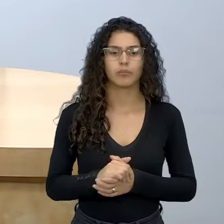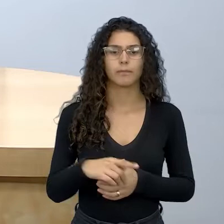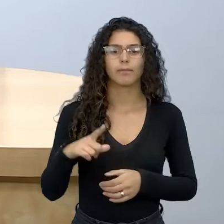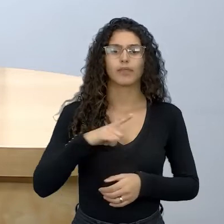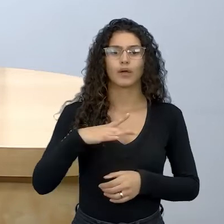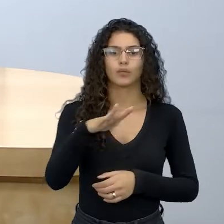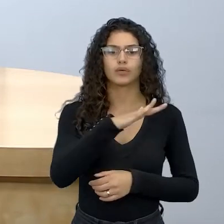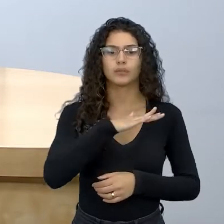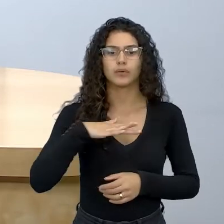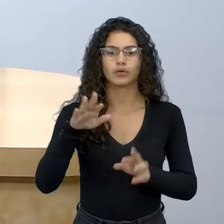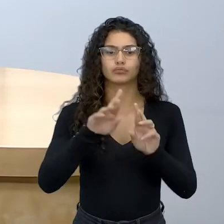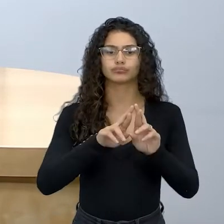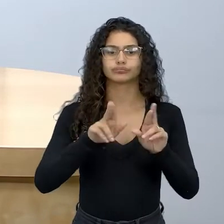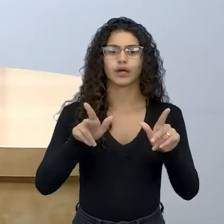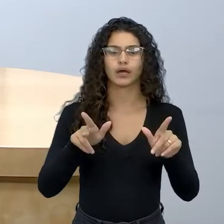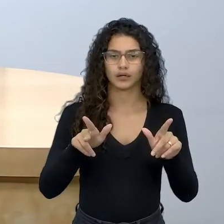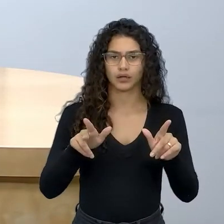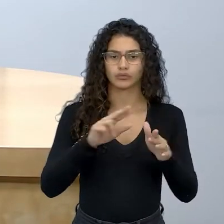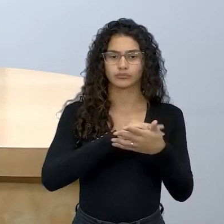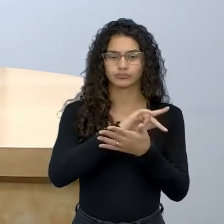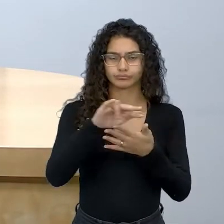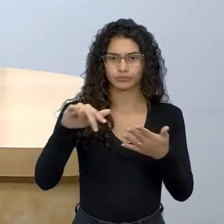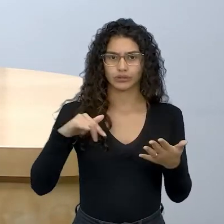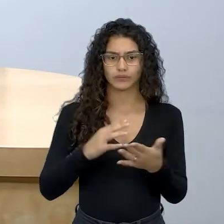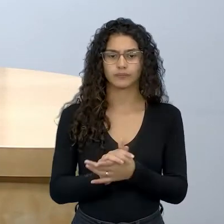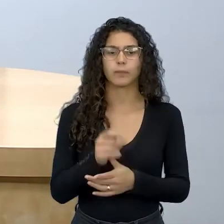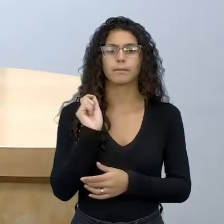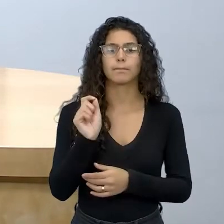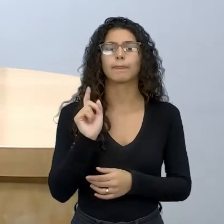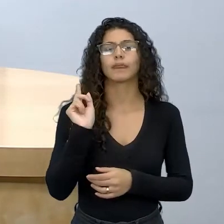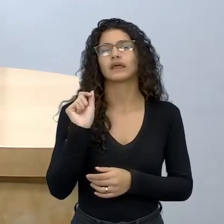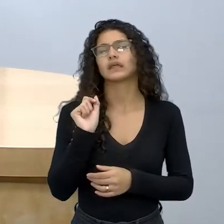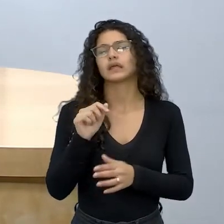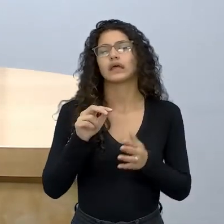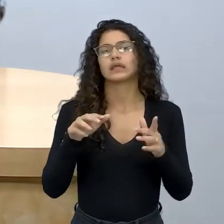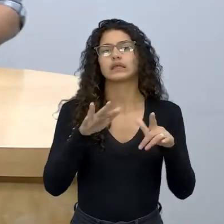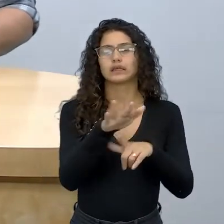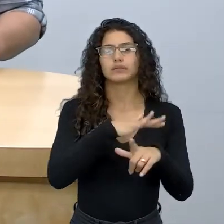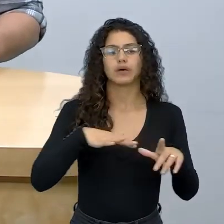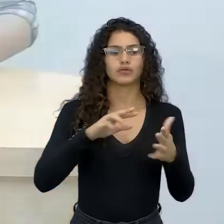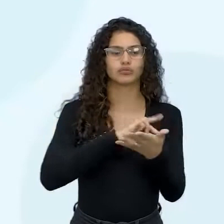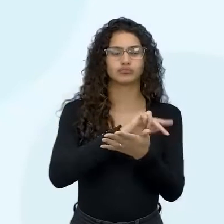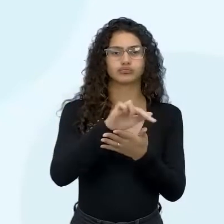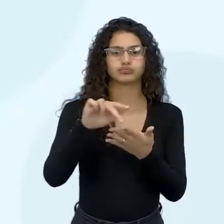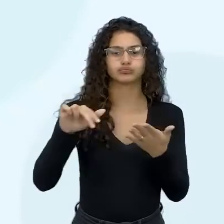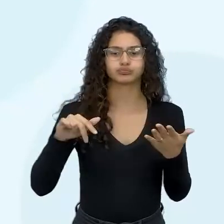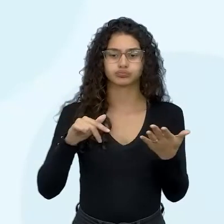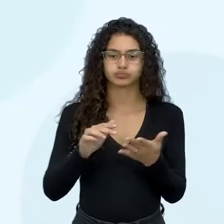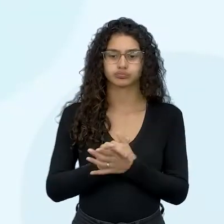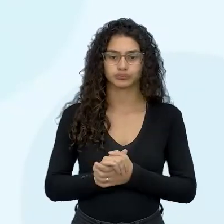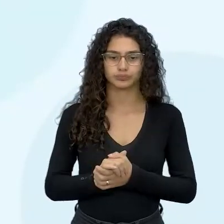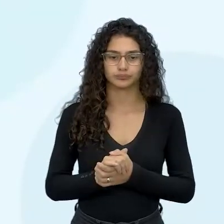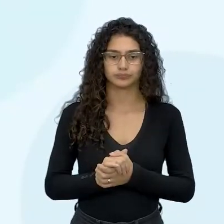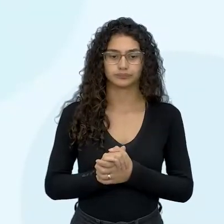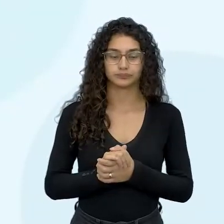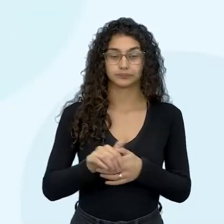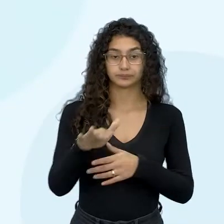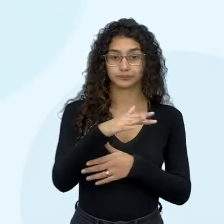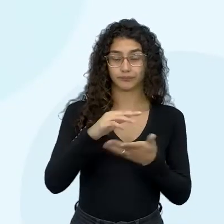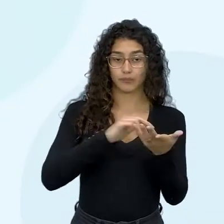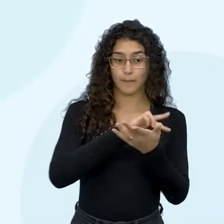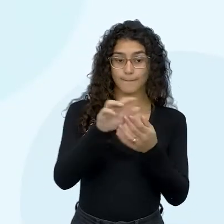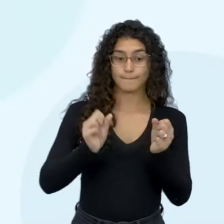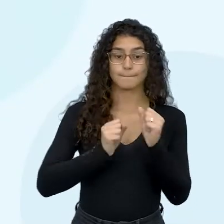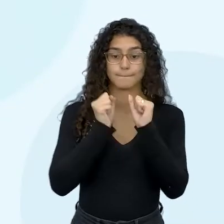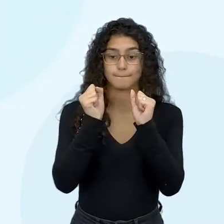espaço multiuso, olha só. O que seria esse espaço multiuso? Esse espaço multiuso